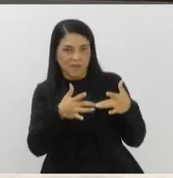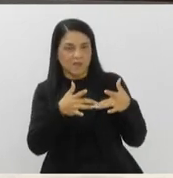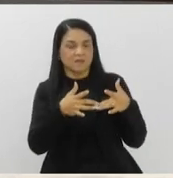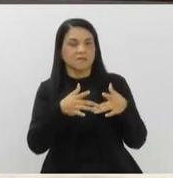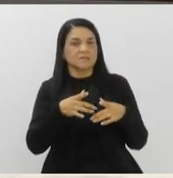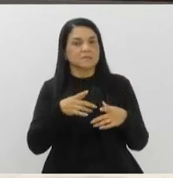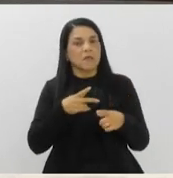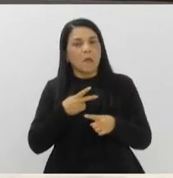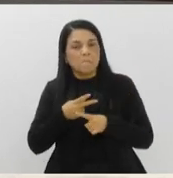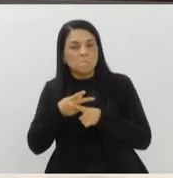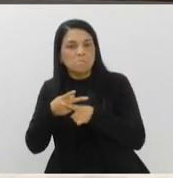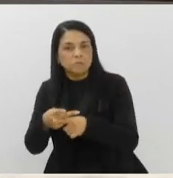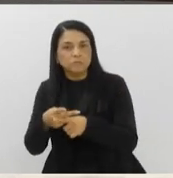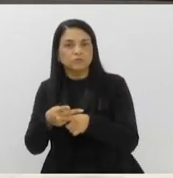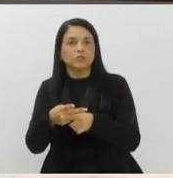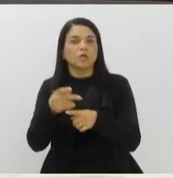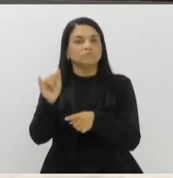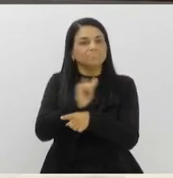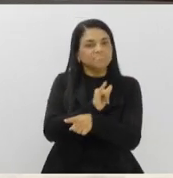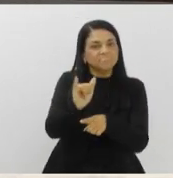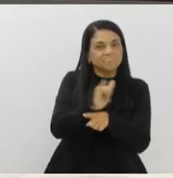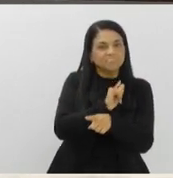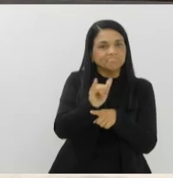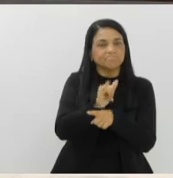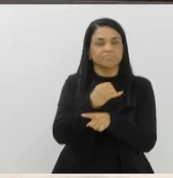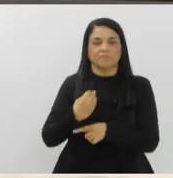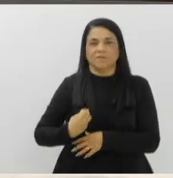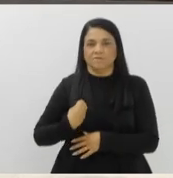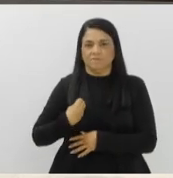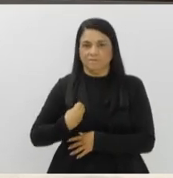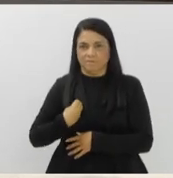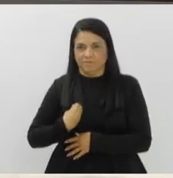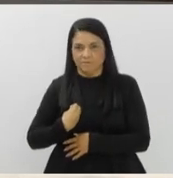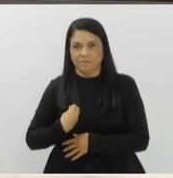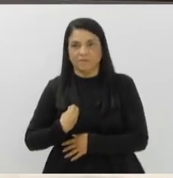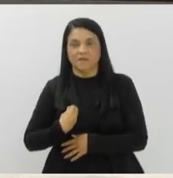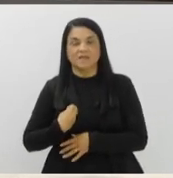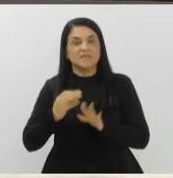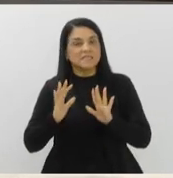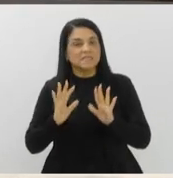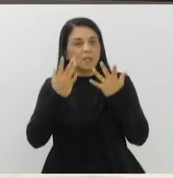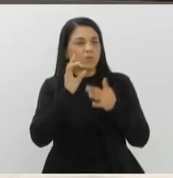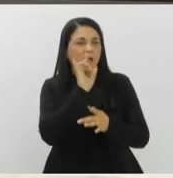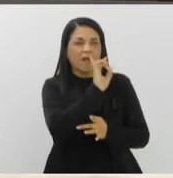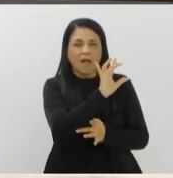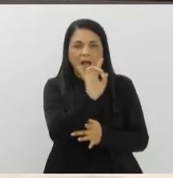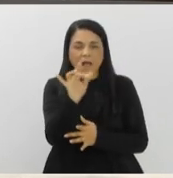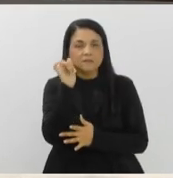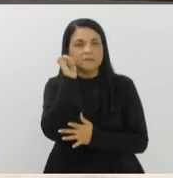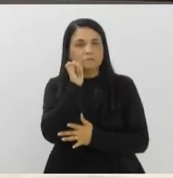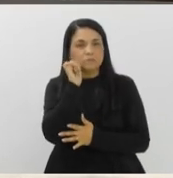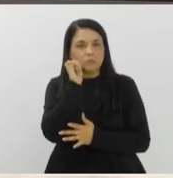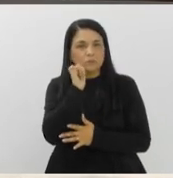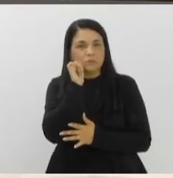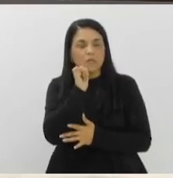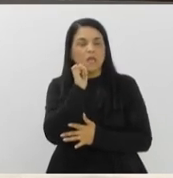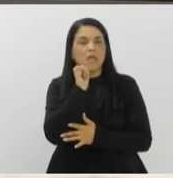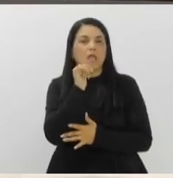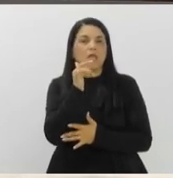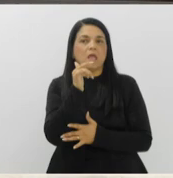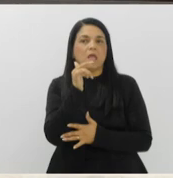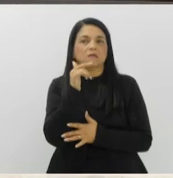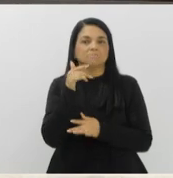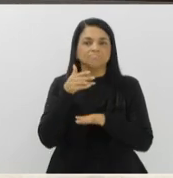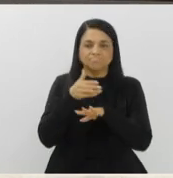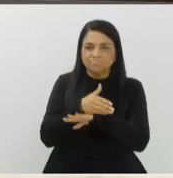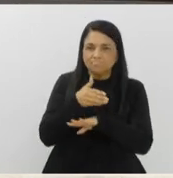as alternativas de sobrevivência. E saudar cada uma e cada uma de vocês que estão aqui fazendo parte, que vieram